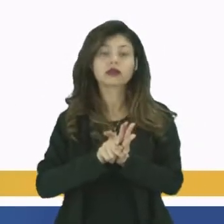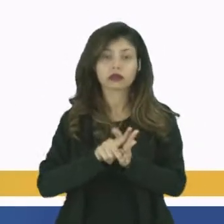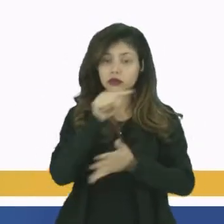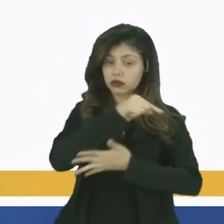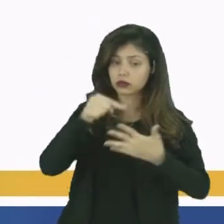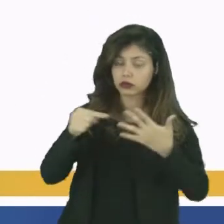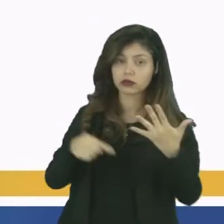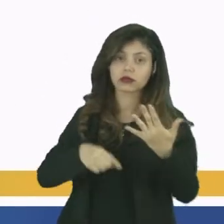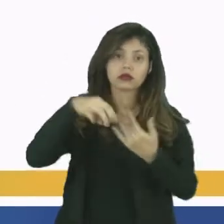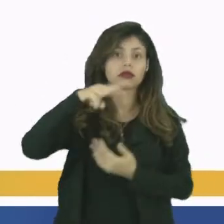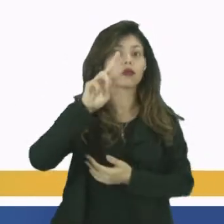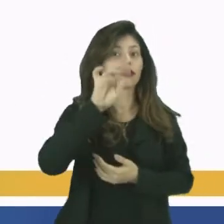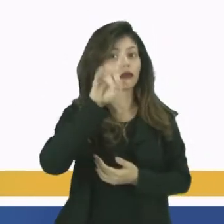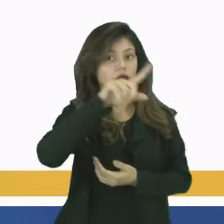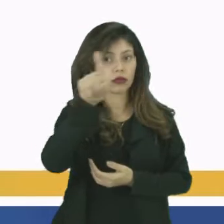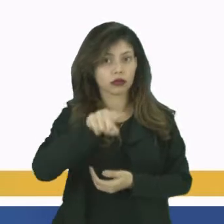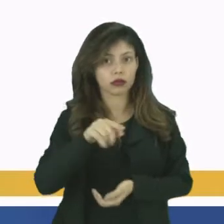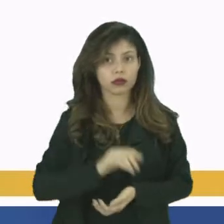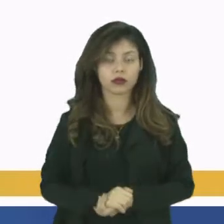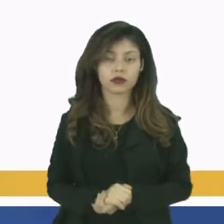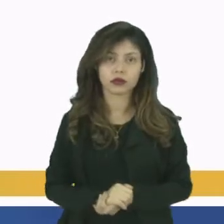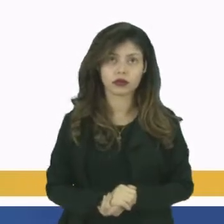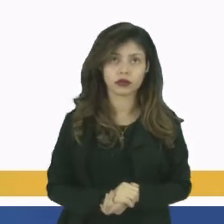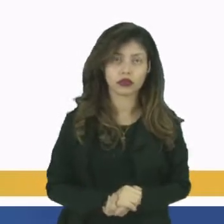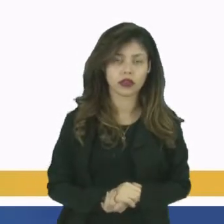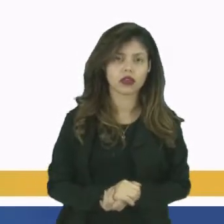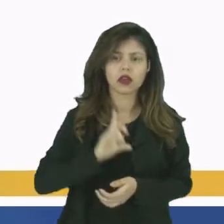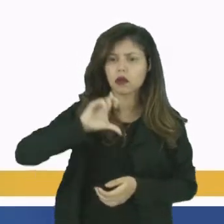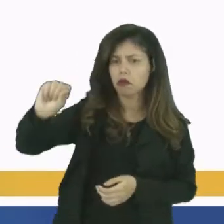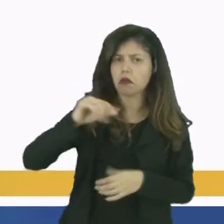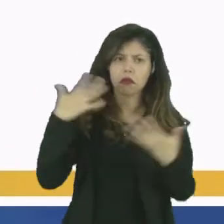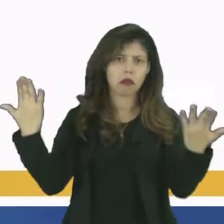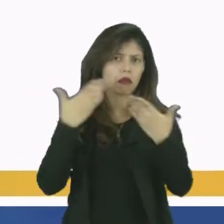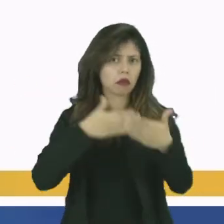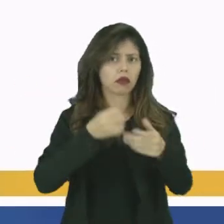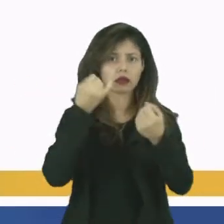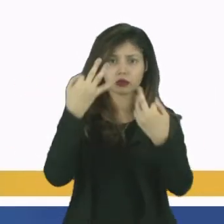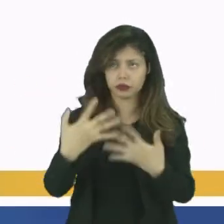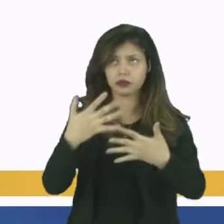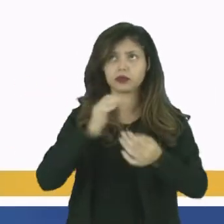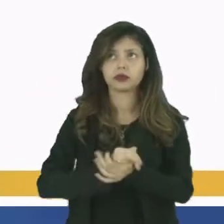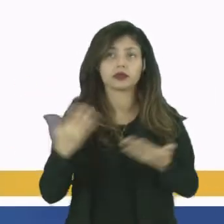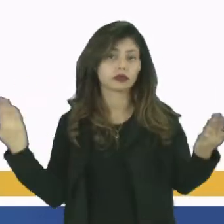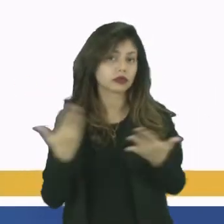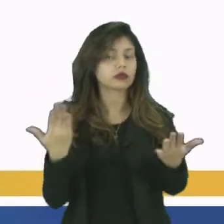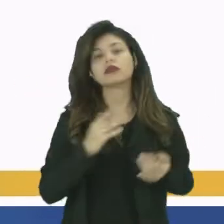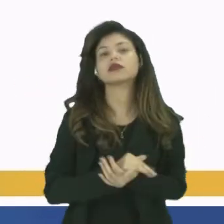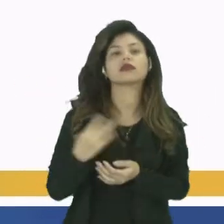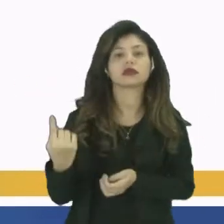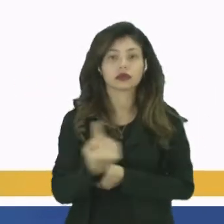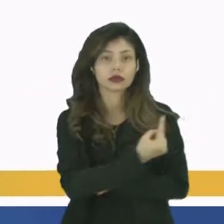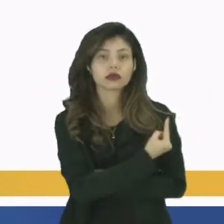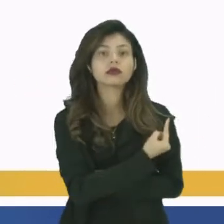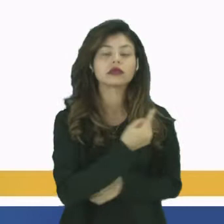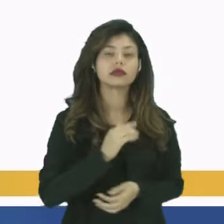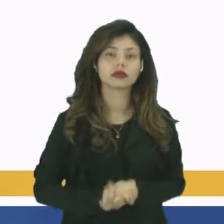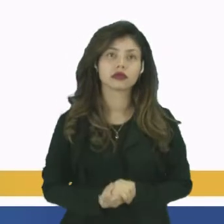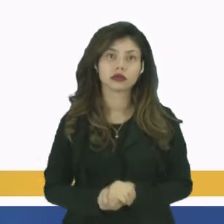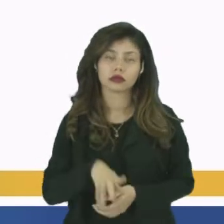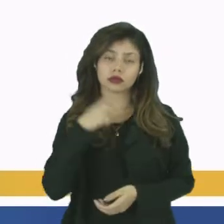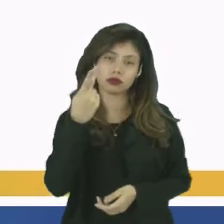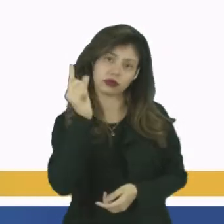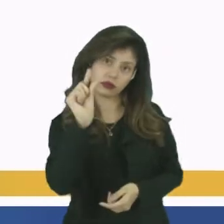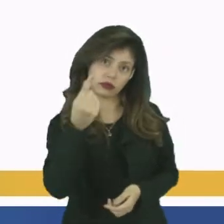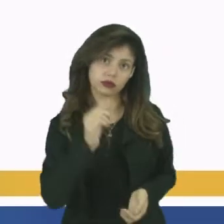matriz. Então, não tem como fugir dessa definição. Agora, nós vamos para